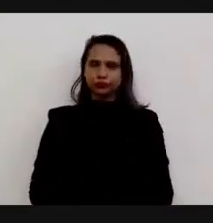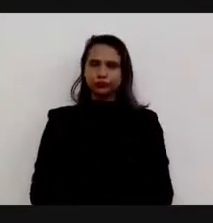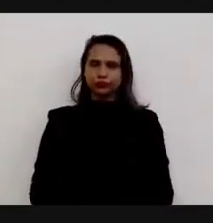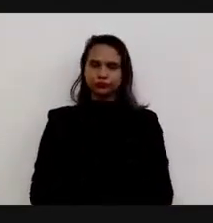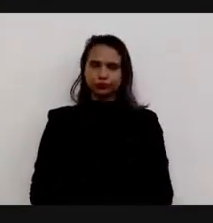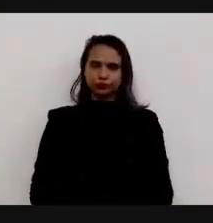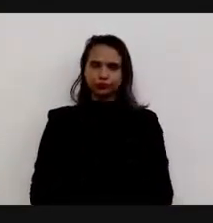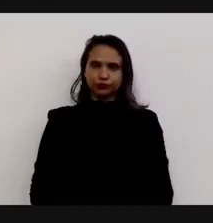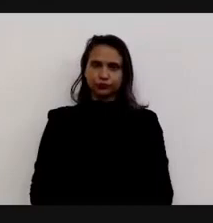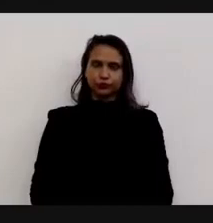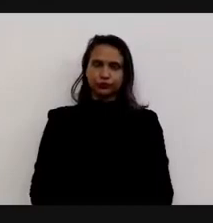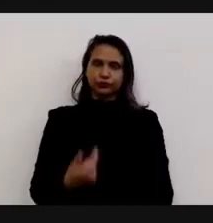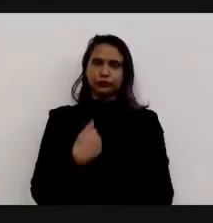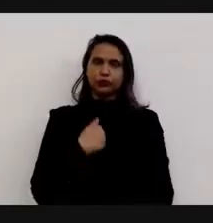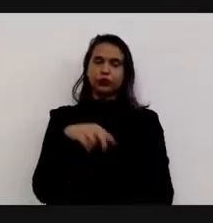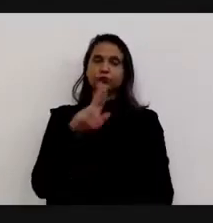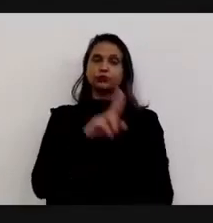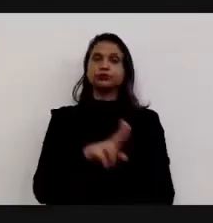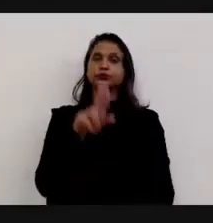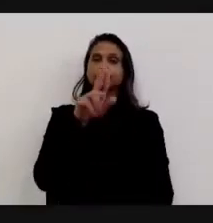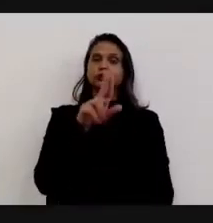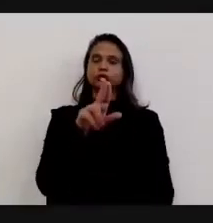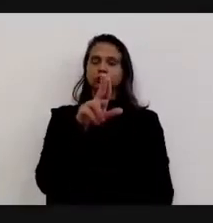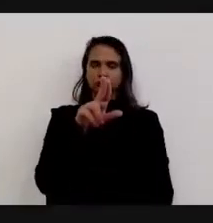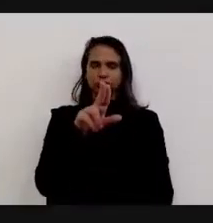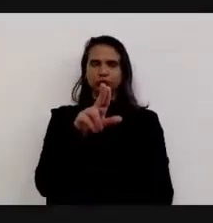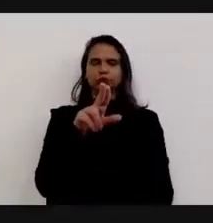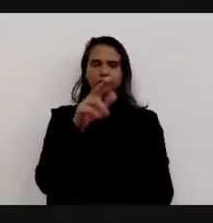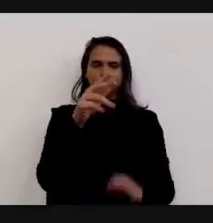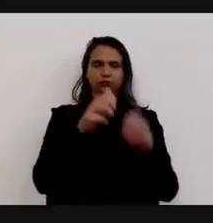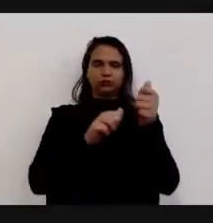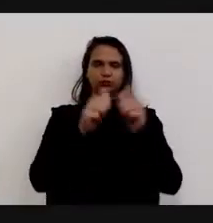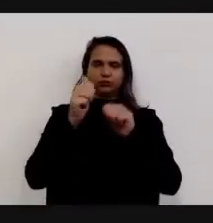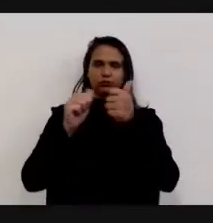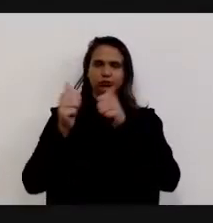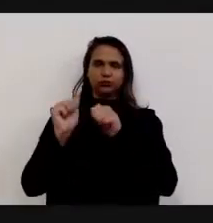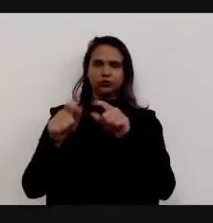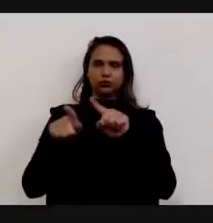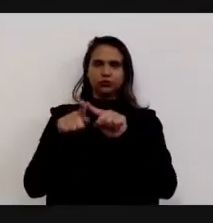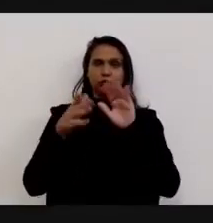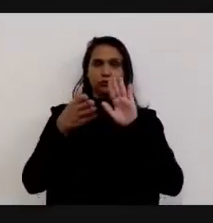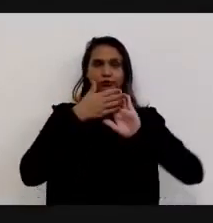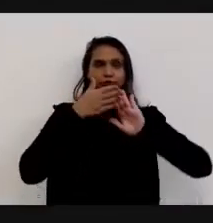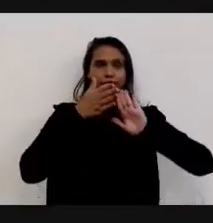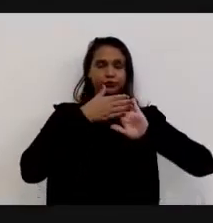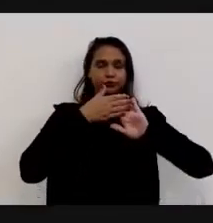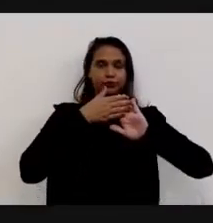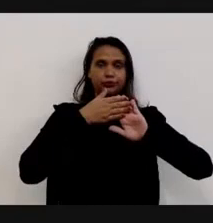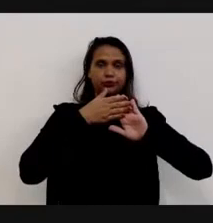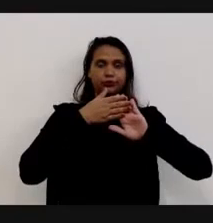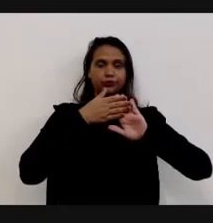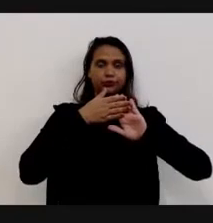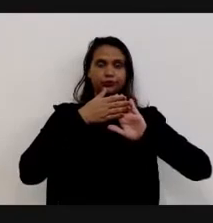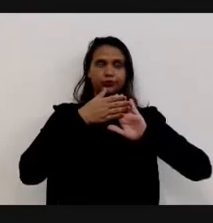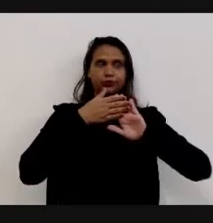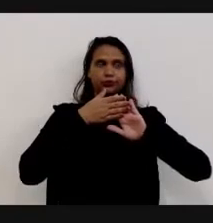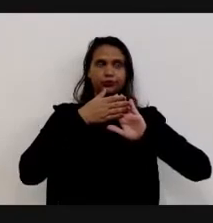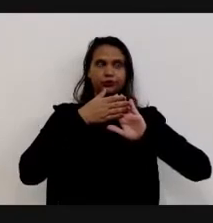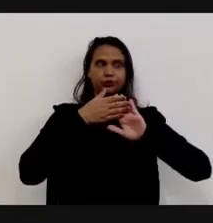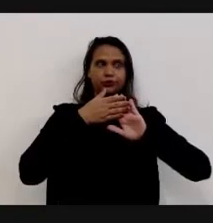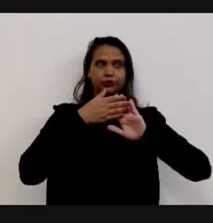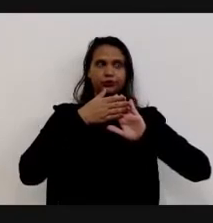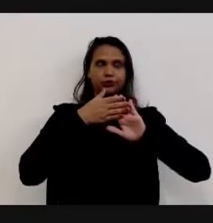Eu utilizo para fazer a análise e a proposta